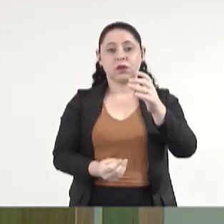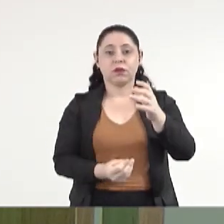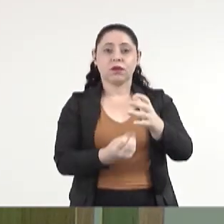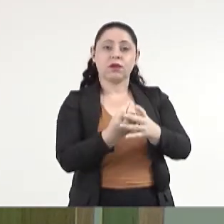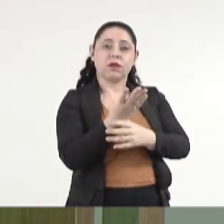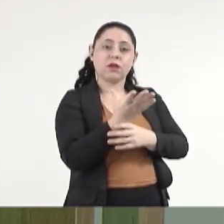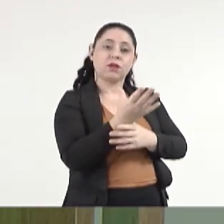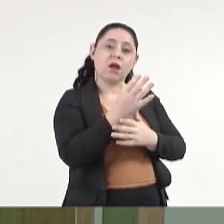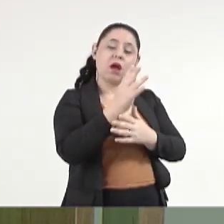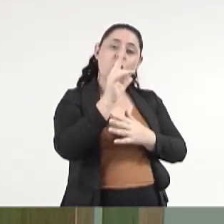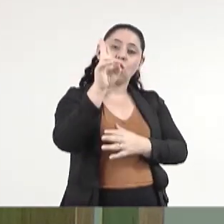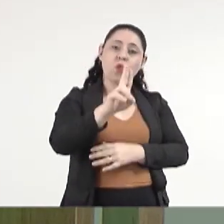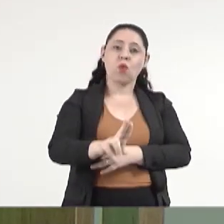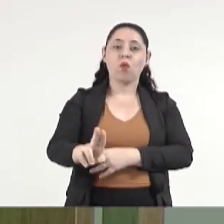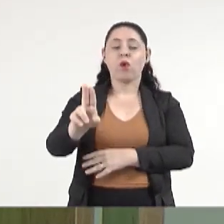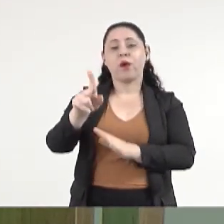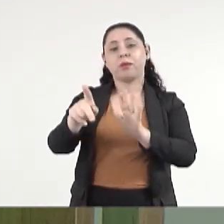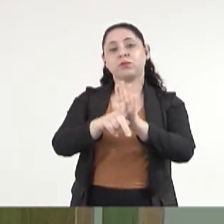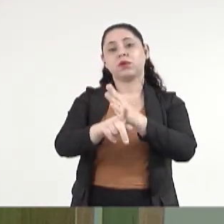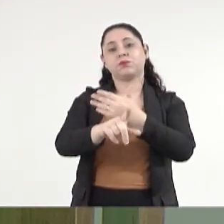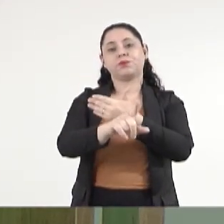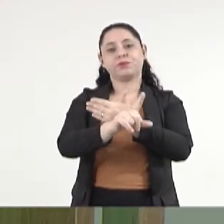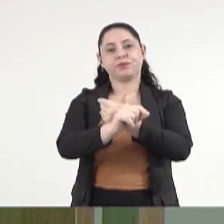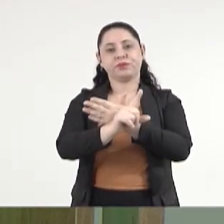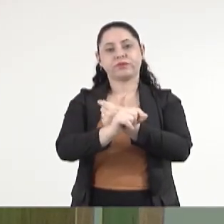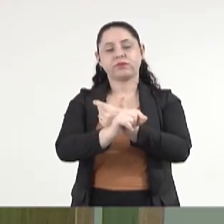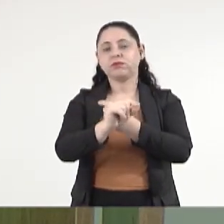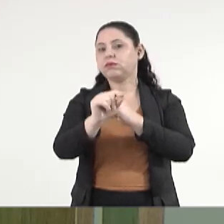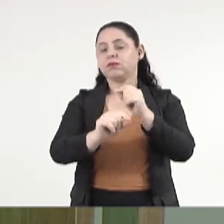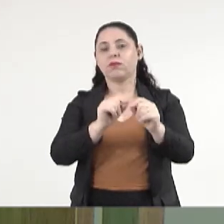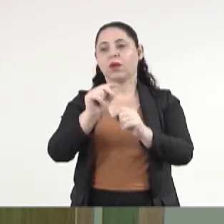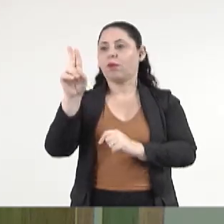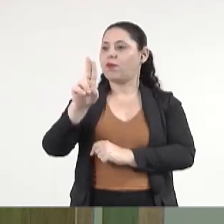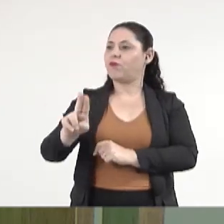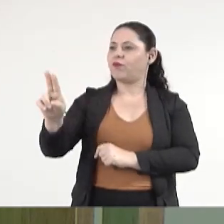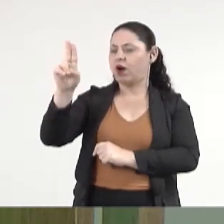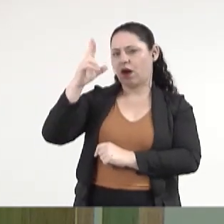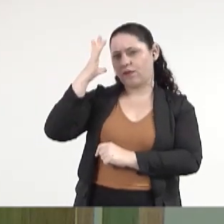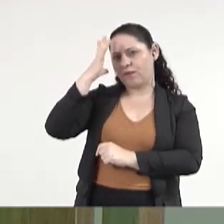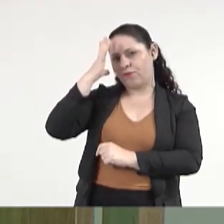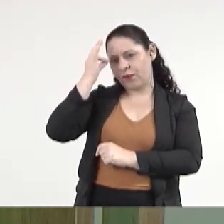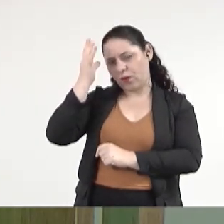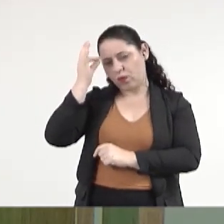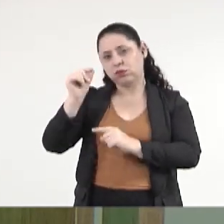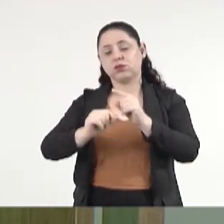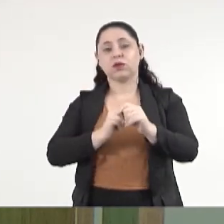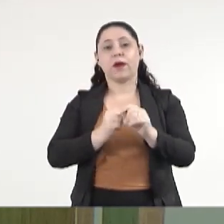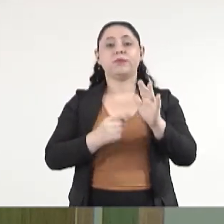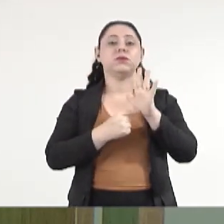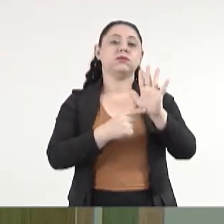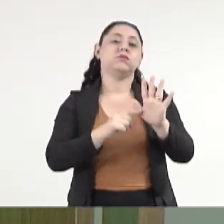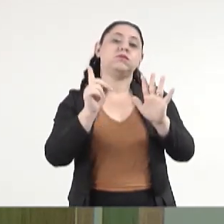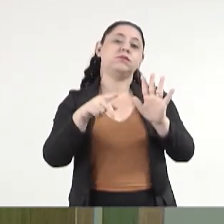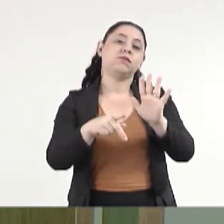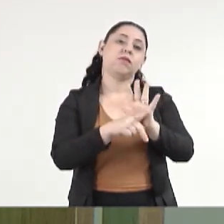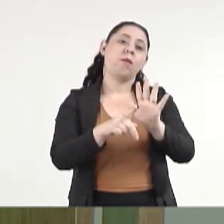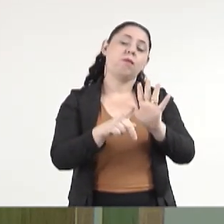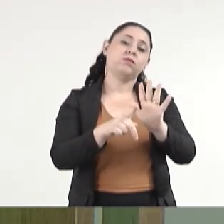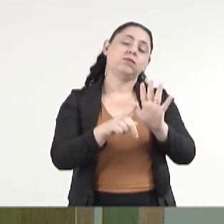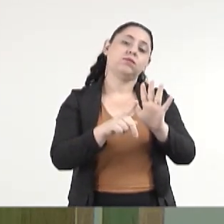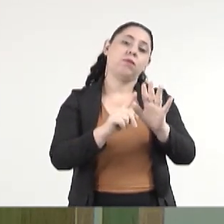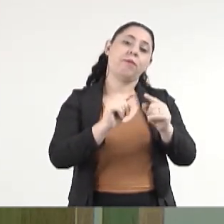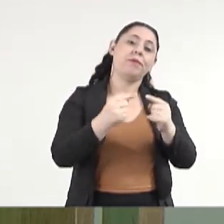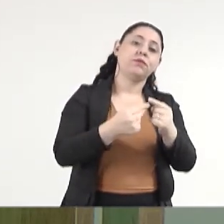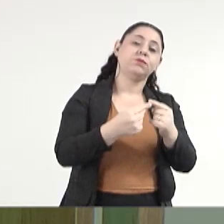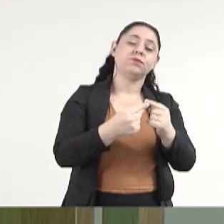a criação da Universidade do Pantanal, que seria uma universidade, né, segundo o que eles apresentaram, seria